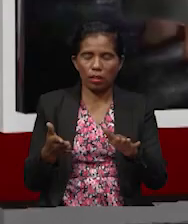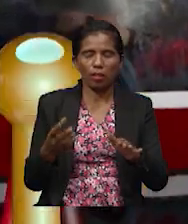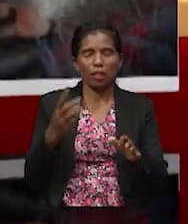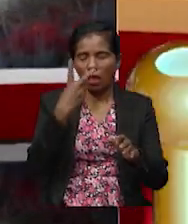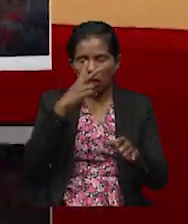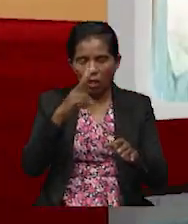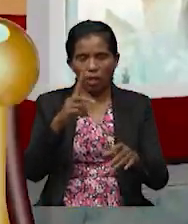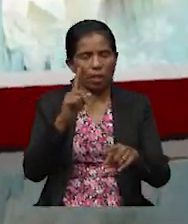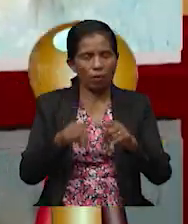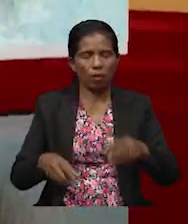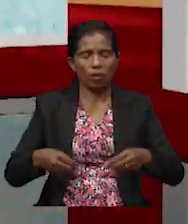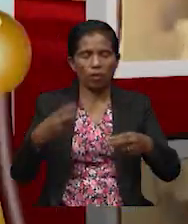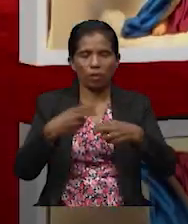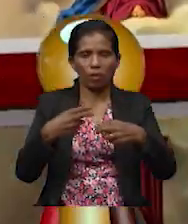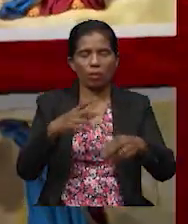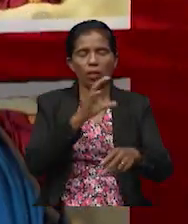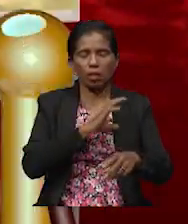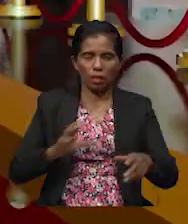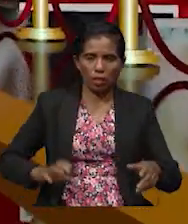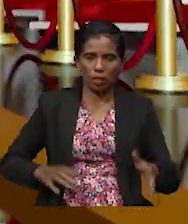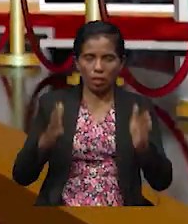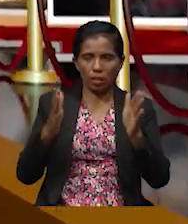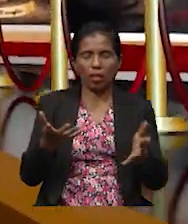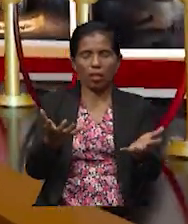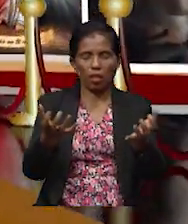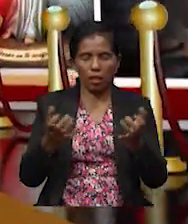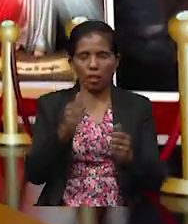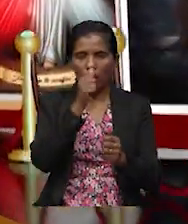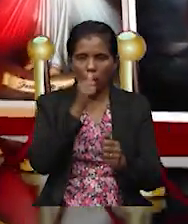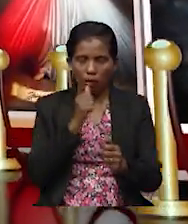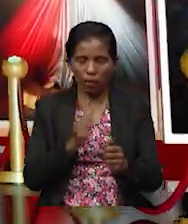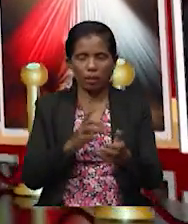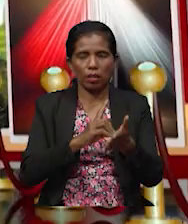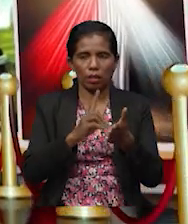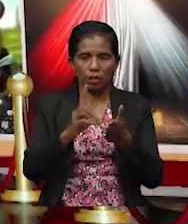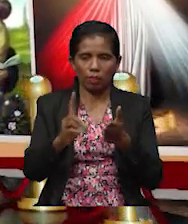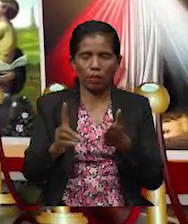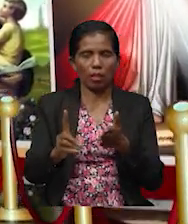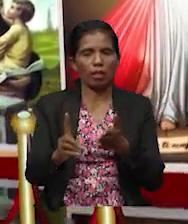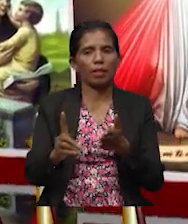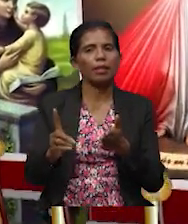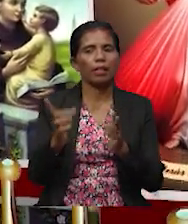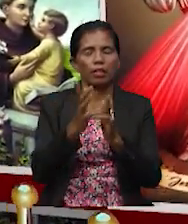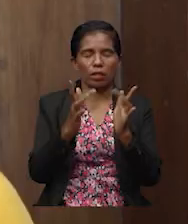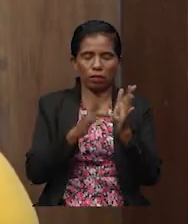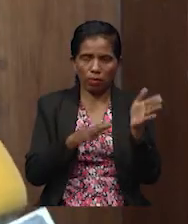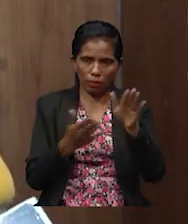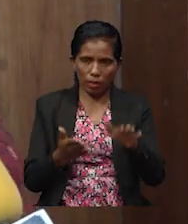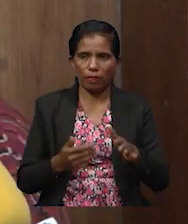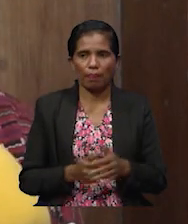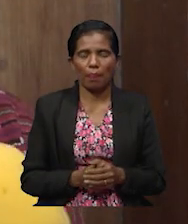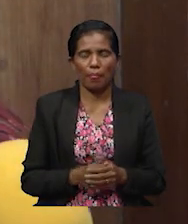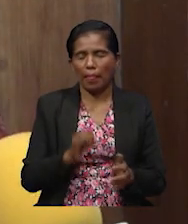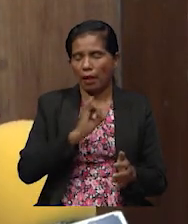nune label foi impacto basarane sira, ne beha cara kakmatic e a Semana Santa. Lá, eu será o